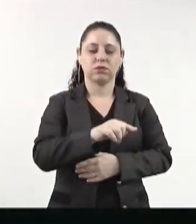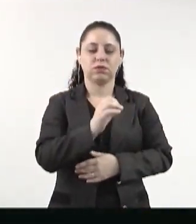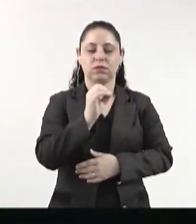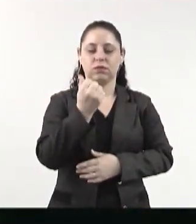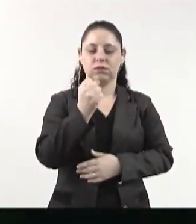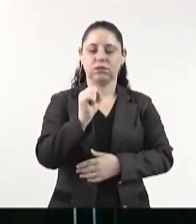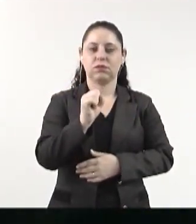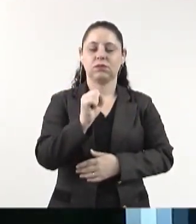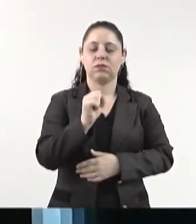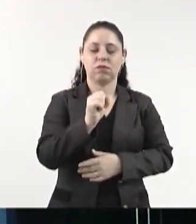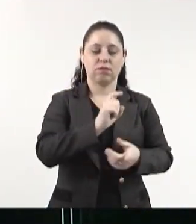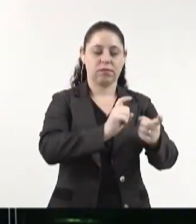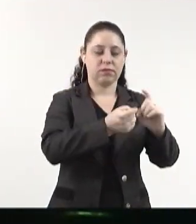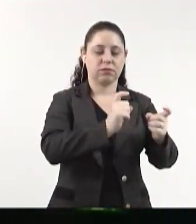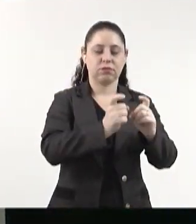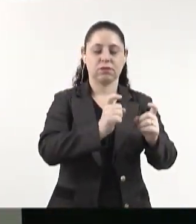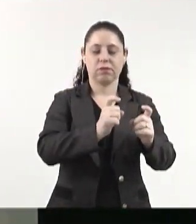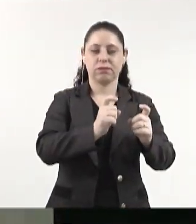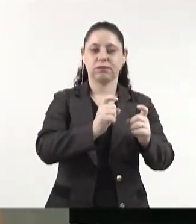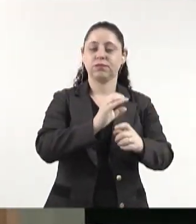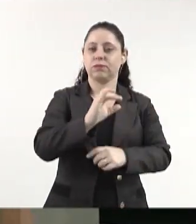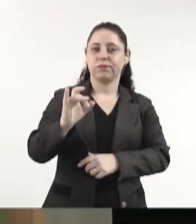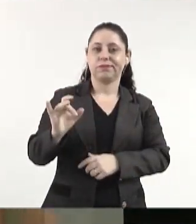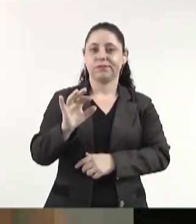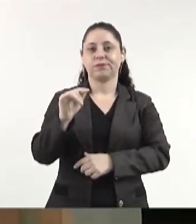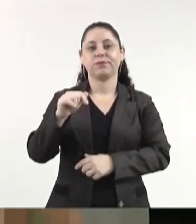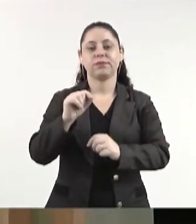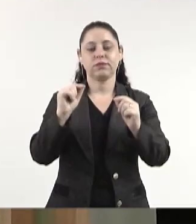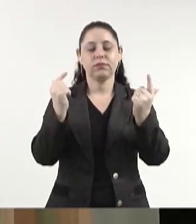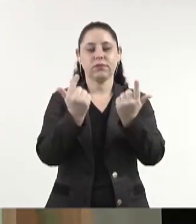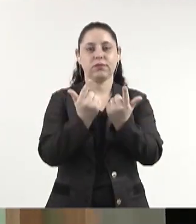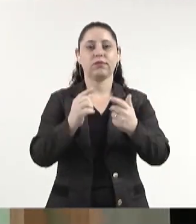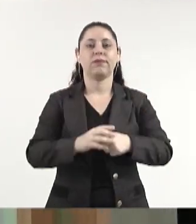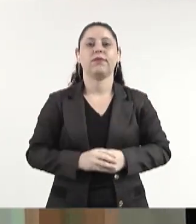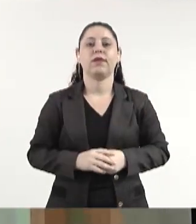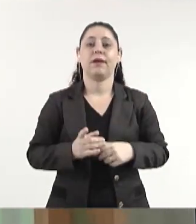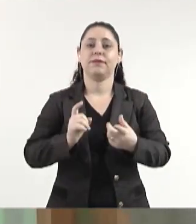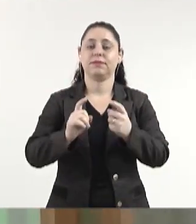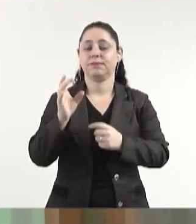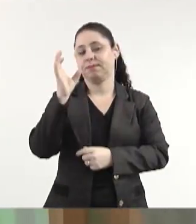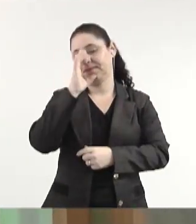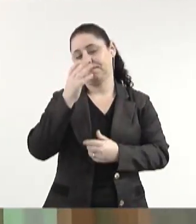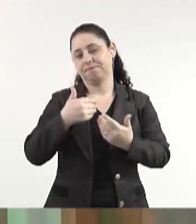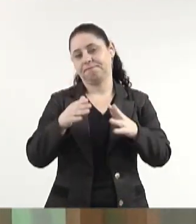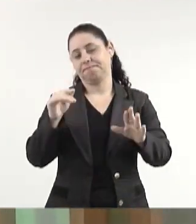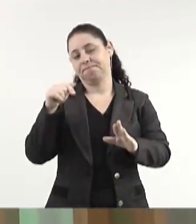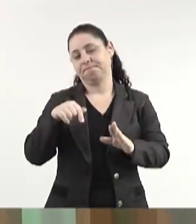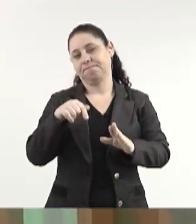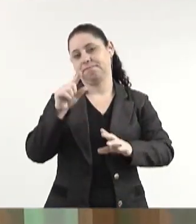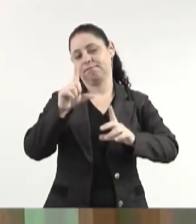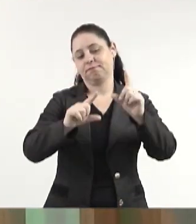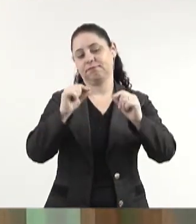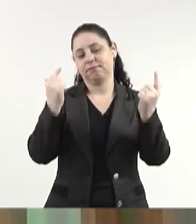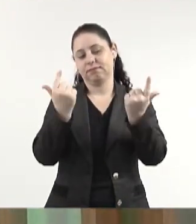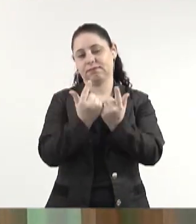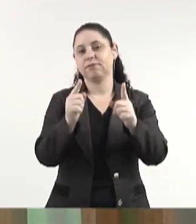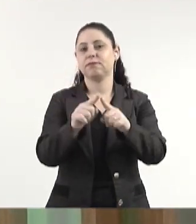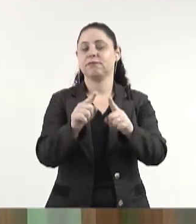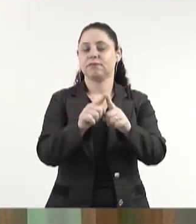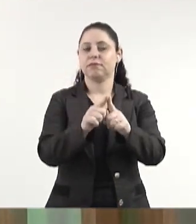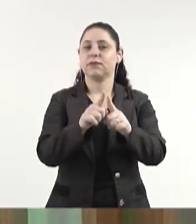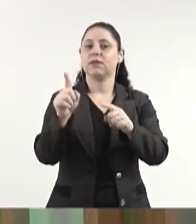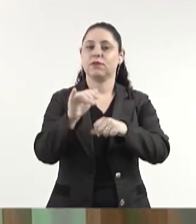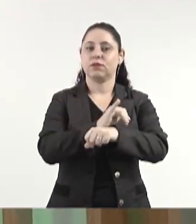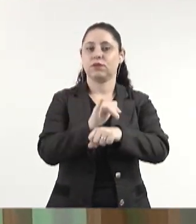a reunião da Comissão de Constituição, Justiça e Redação aqui da Casa de Leis, reunião que você acompanhou ao vivo pela TV Alemes e também